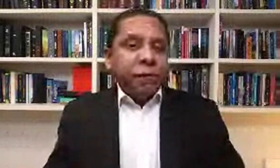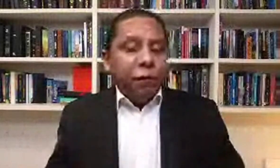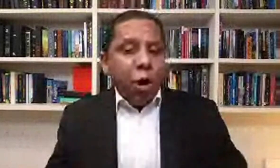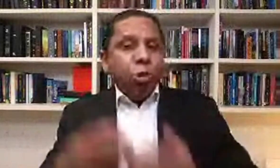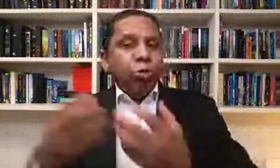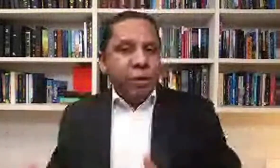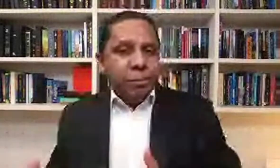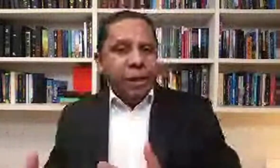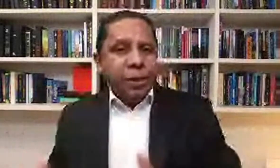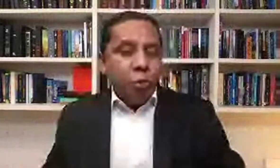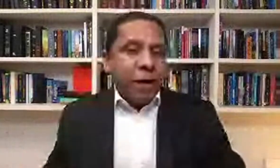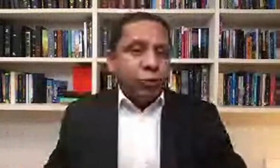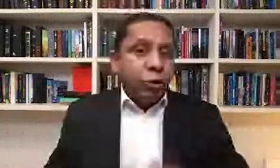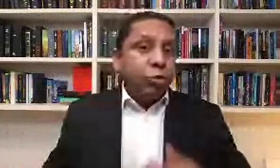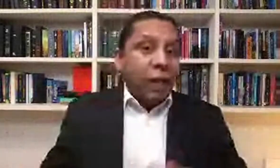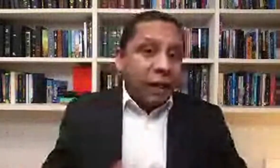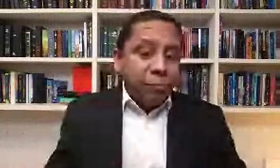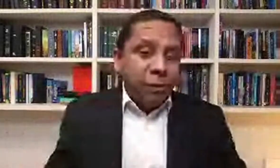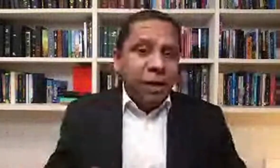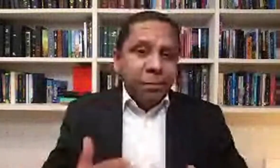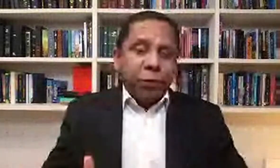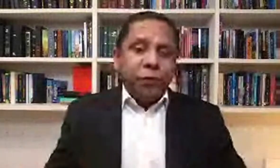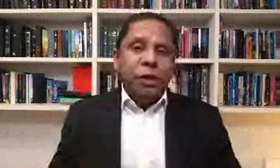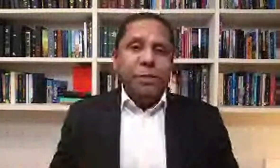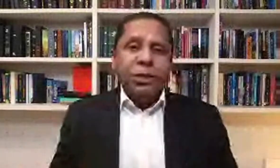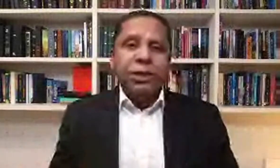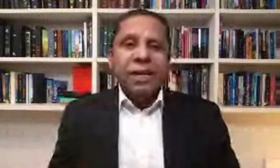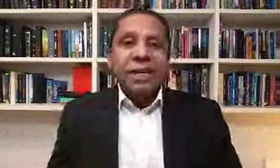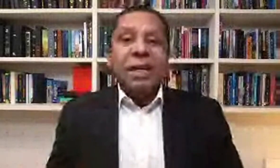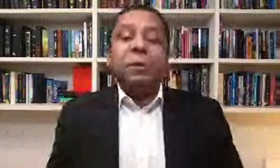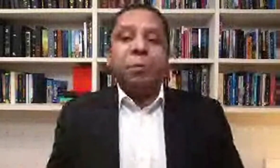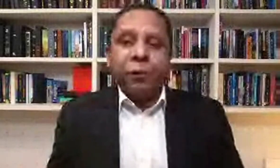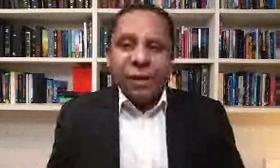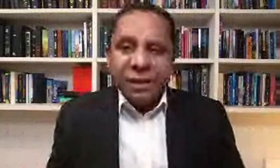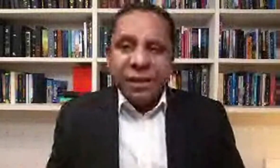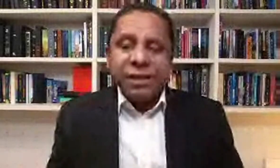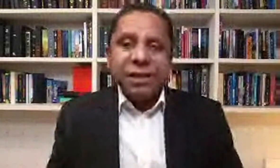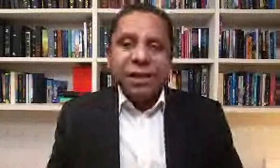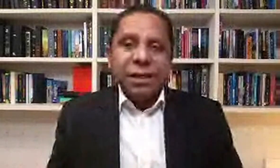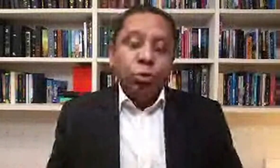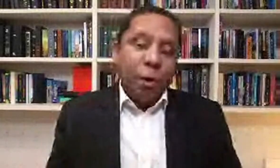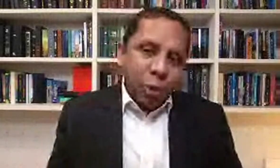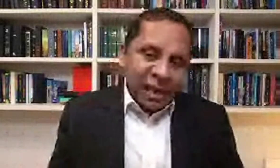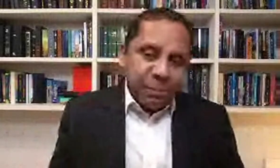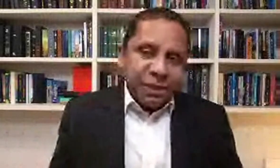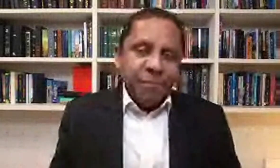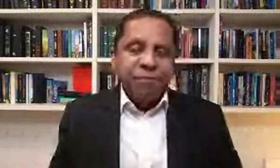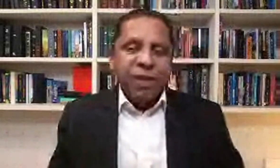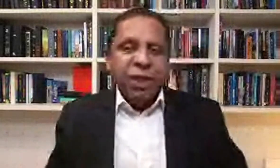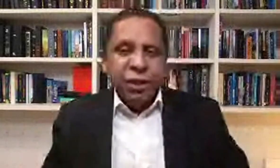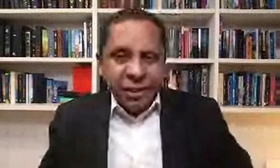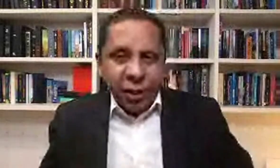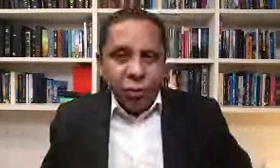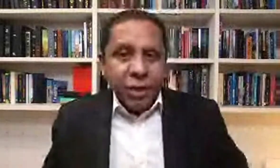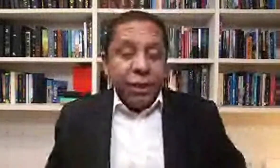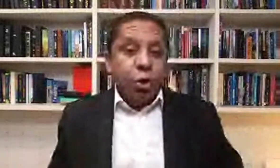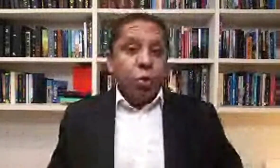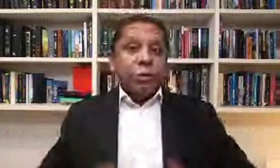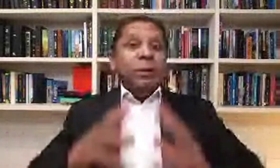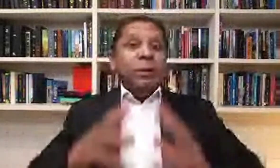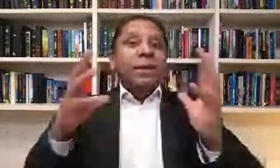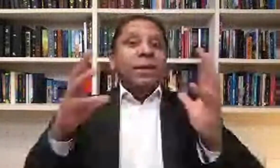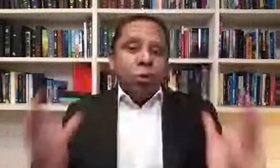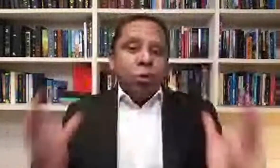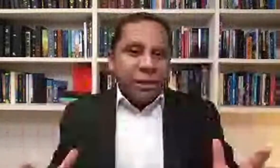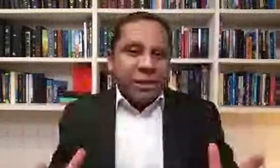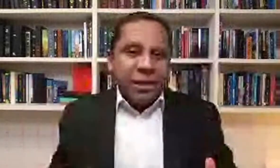pessoas voltam à Bíblia e começam a estudar a Bíblia profundamente e as profecias do Apocalipse e de Daniel. E